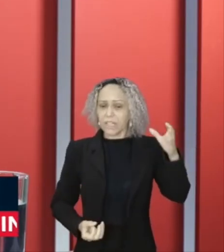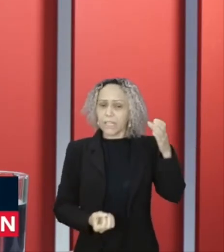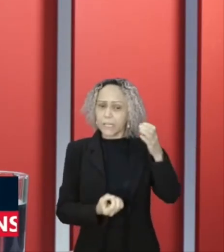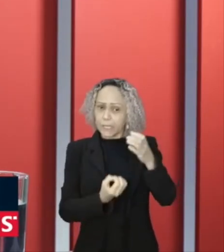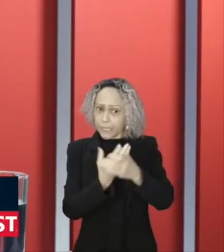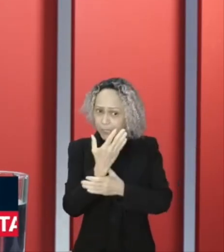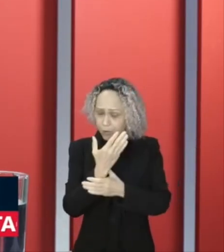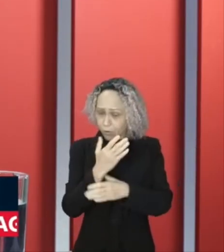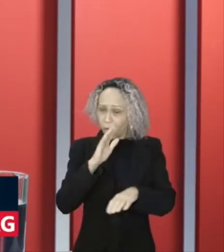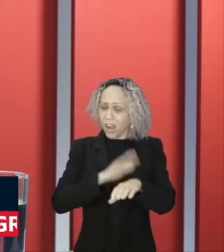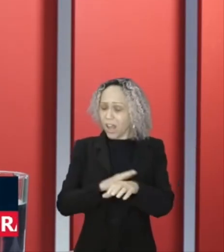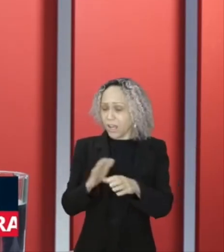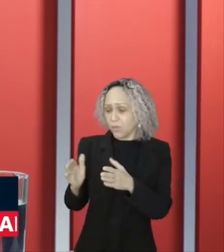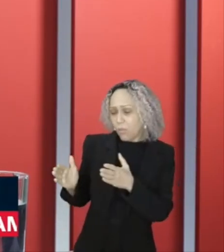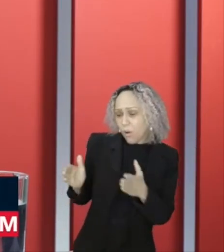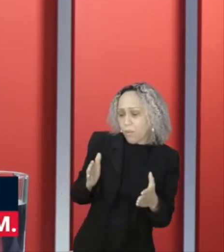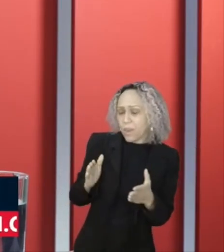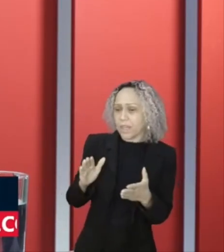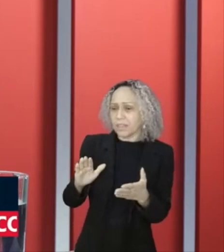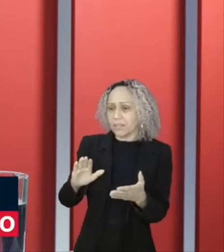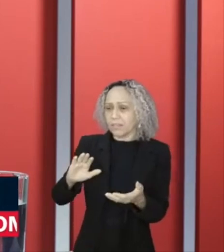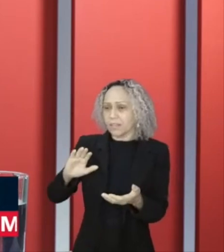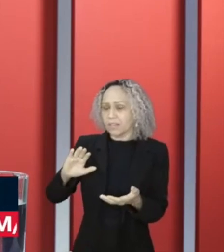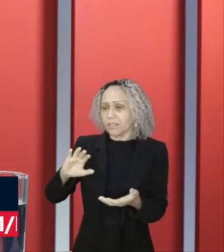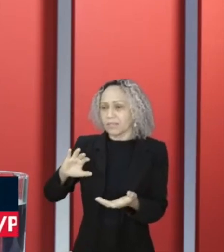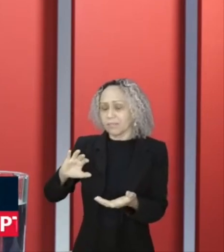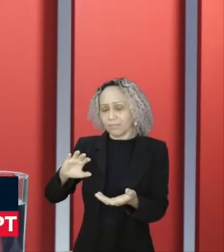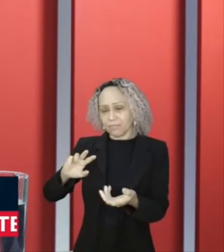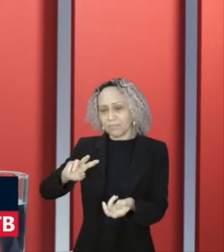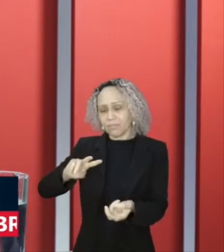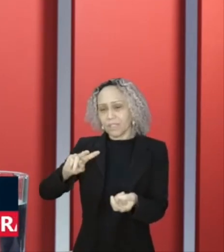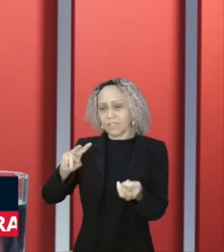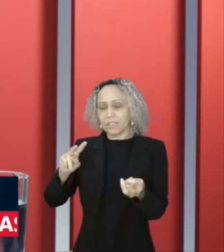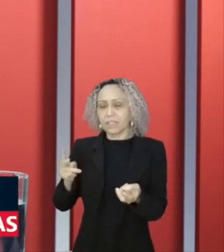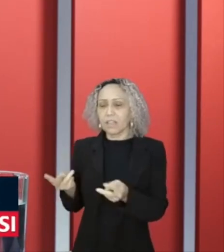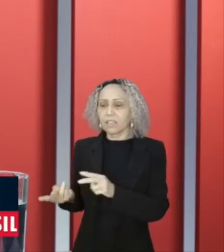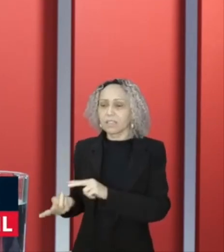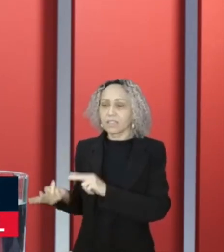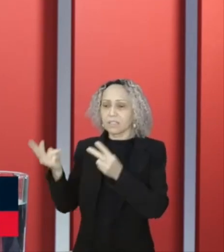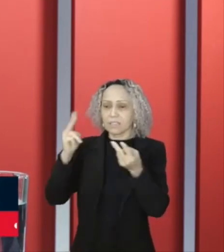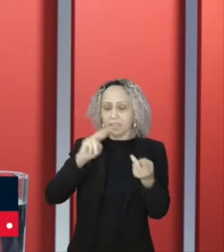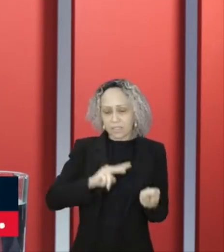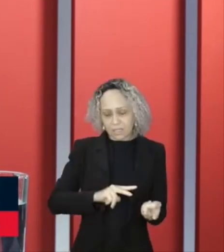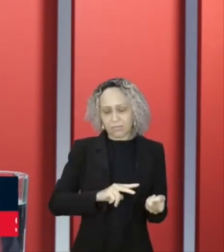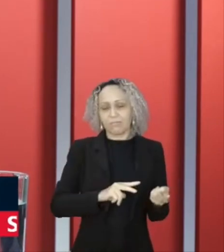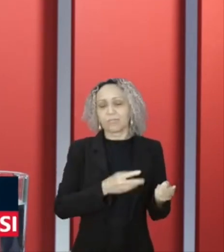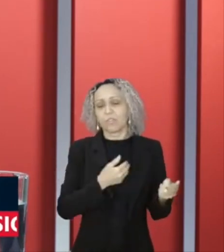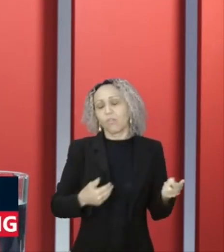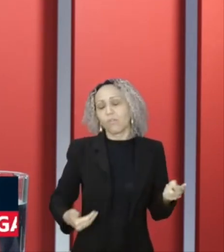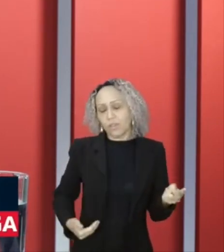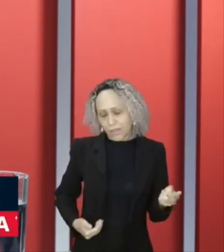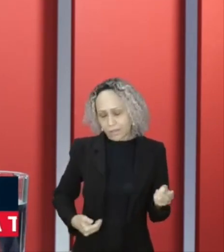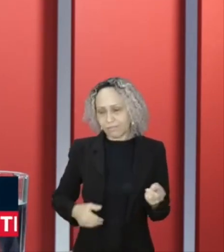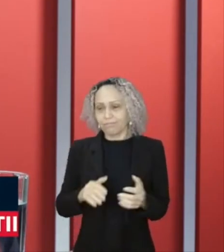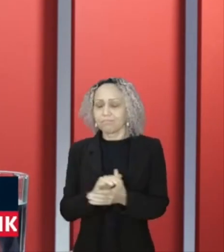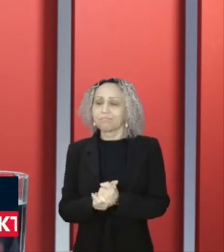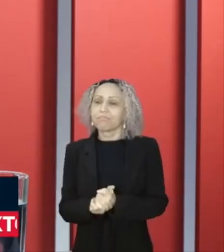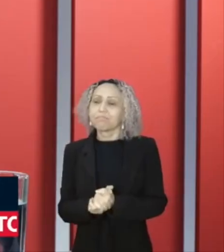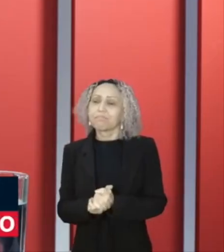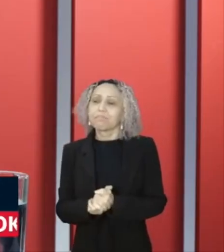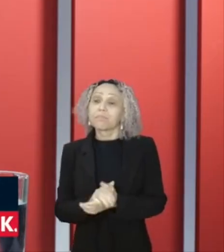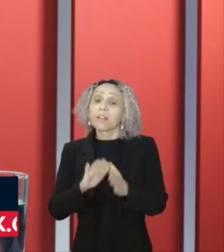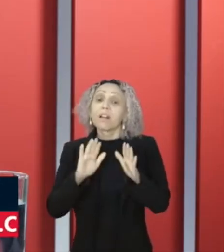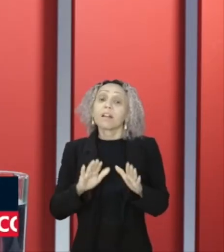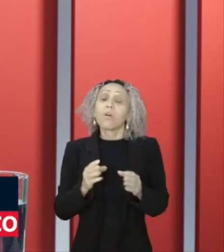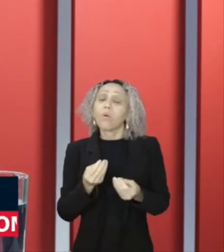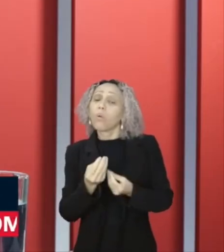para expressar diretamente a ele, como presidente, a visão macro dos movimentos sociais. De que forma